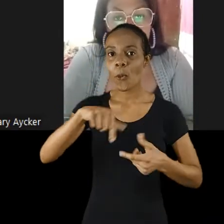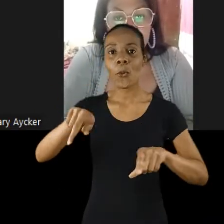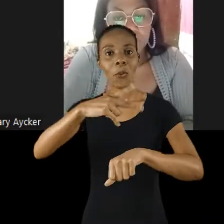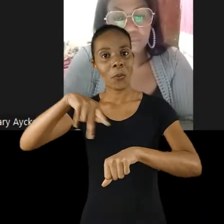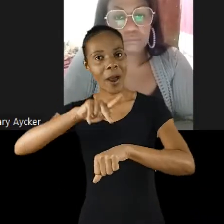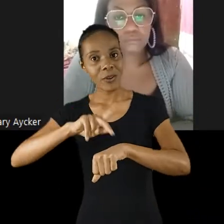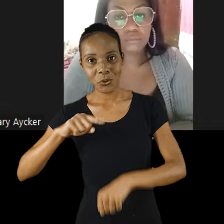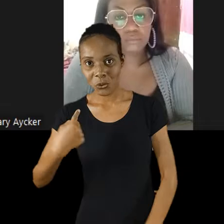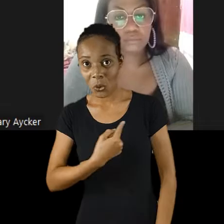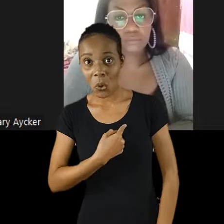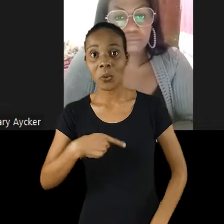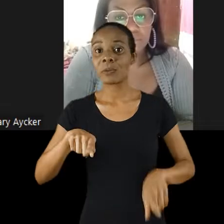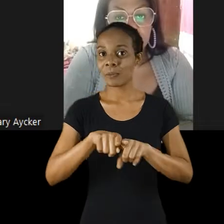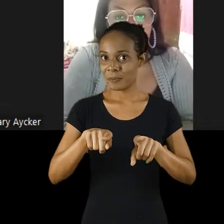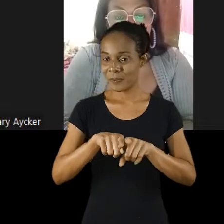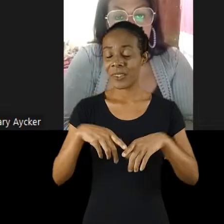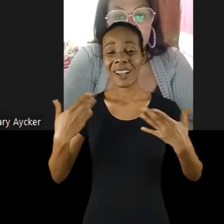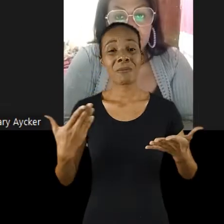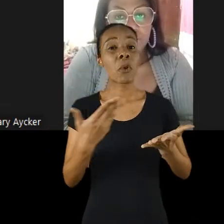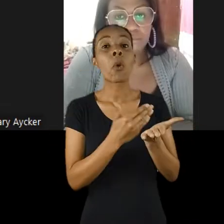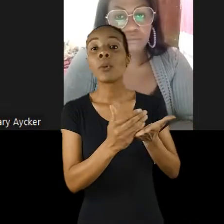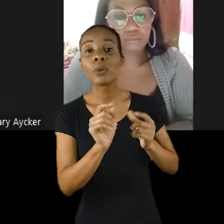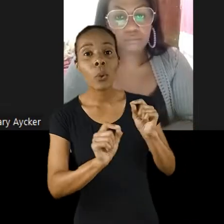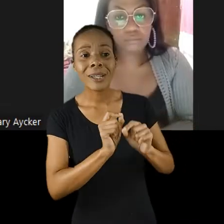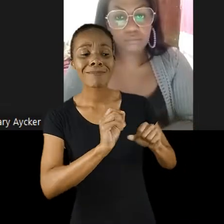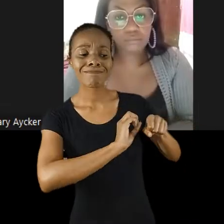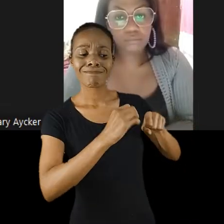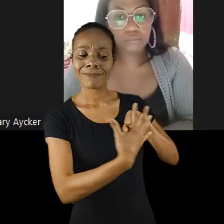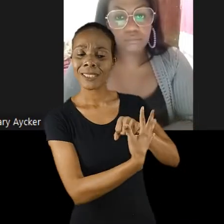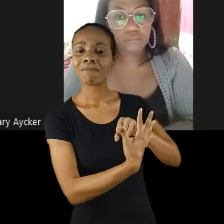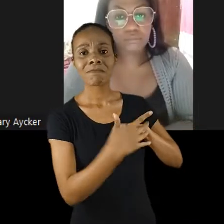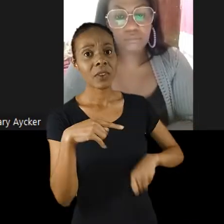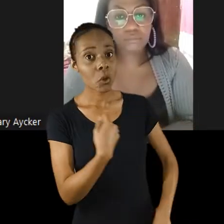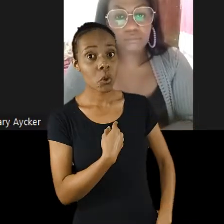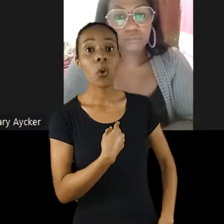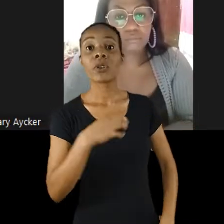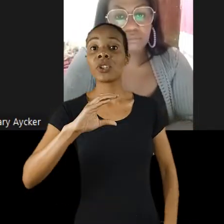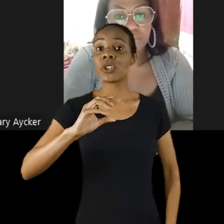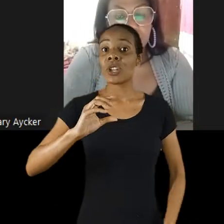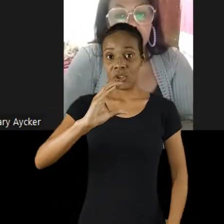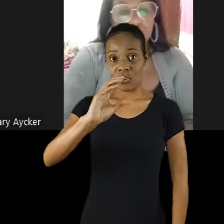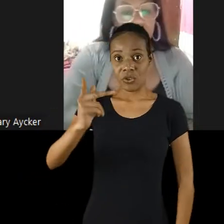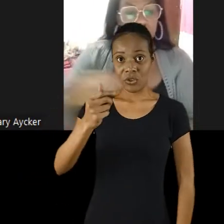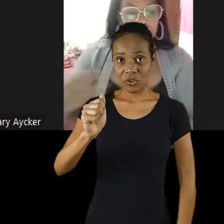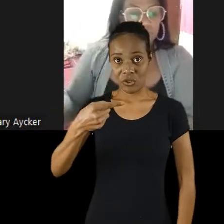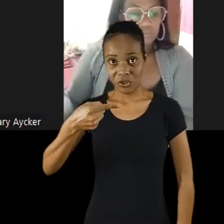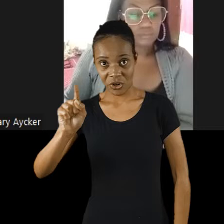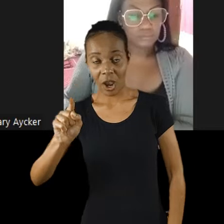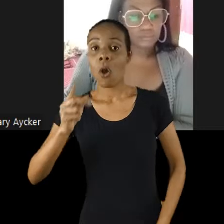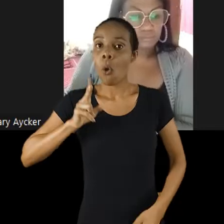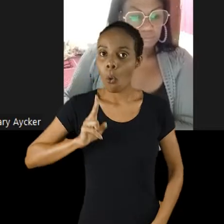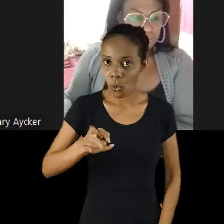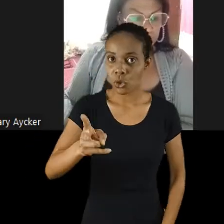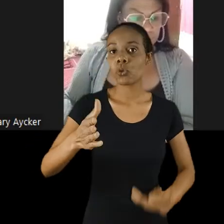veio a pandemia. E aí a gente continuou fazendo esses chás e isso teve um ponto positivo, apesar de todos os